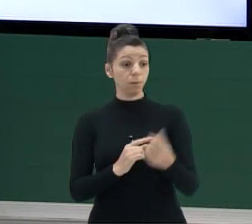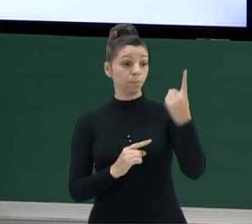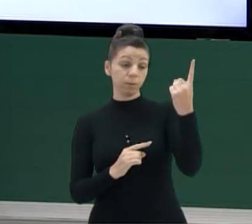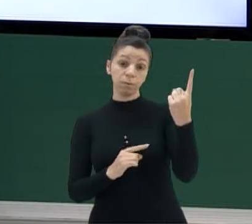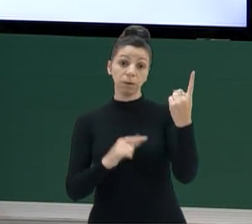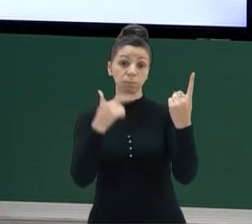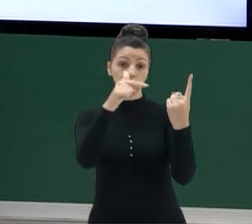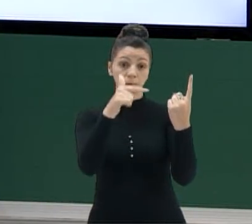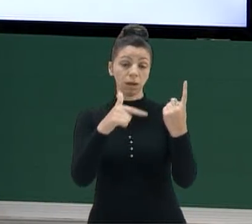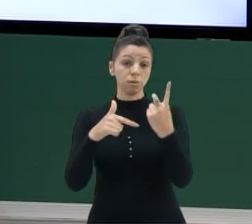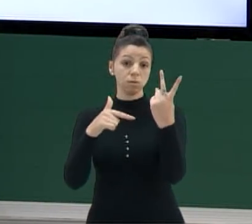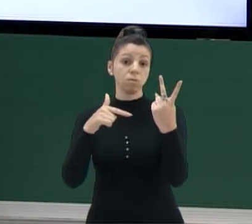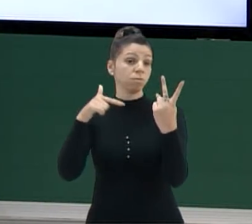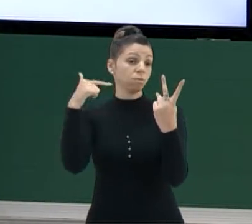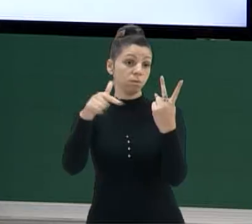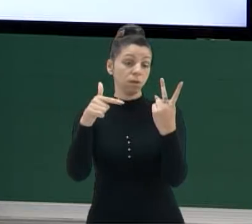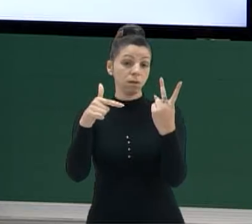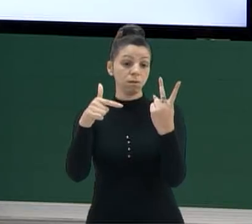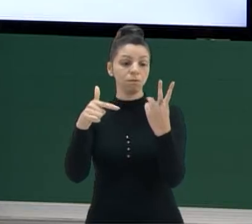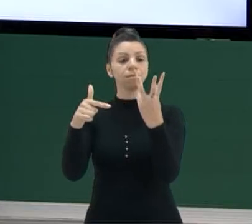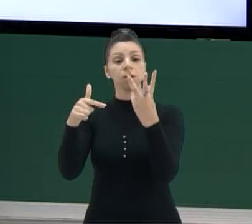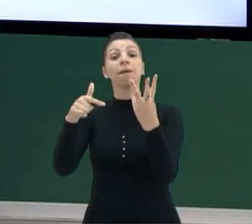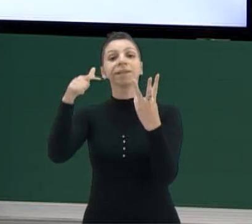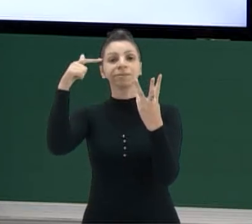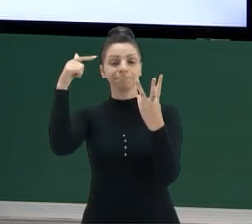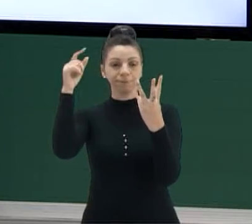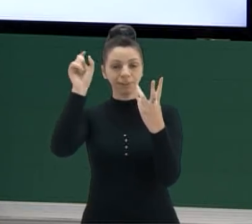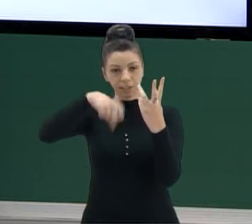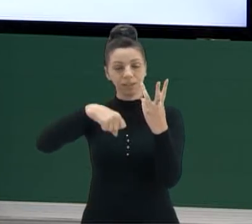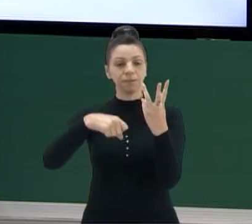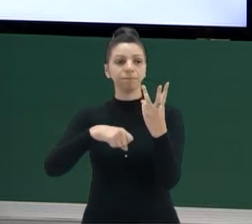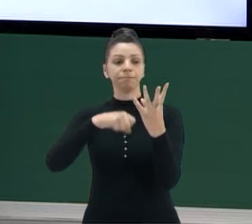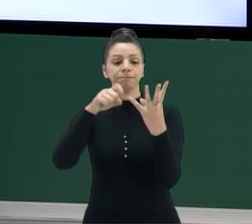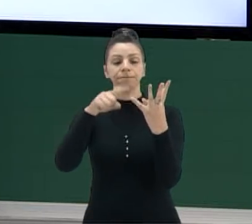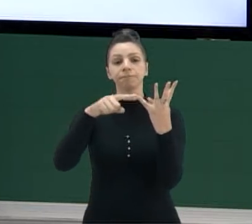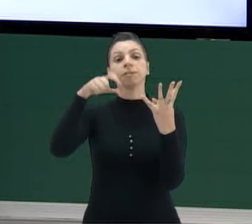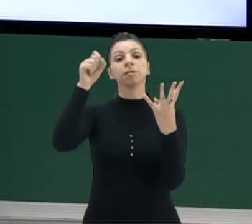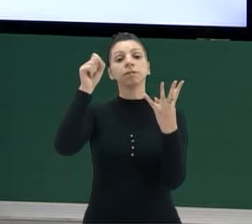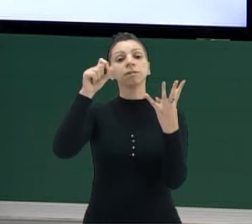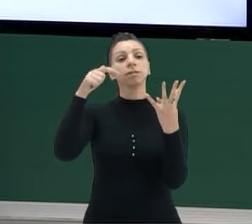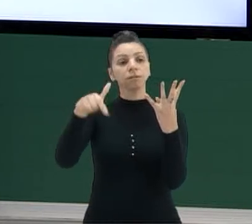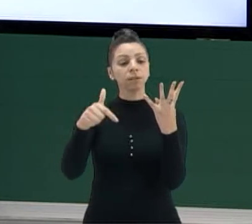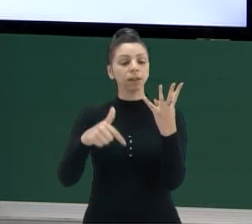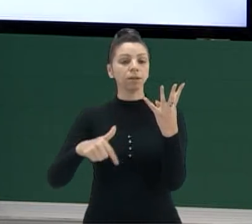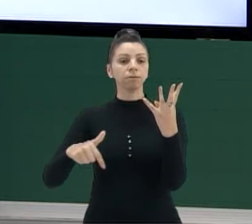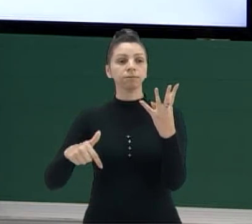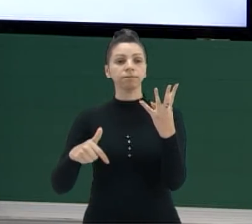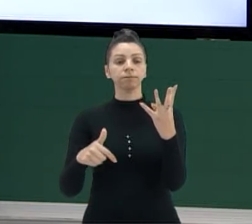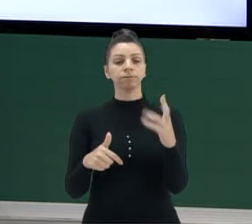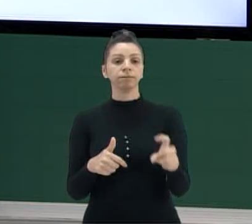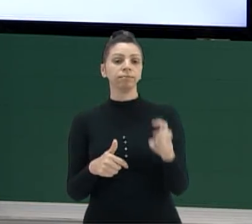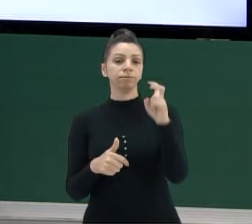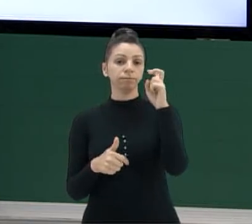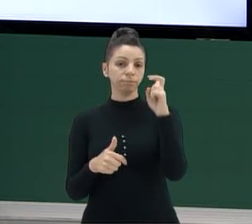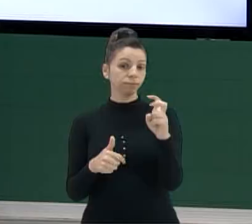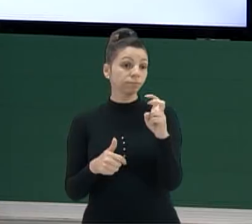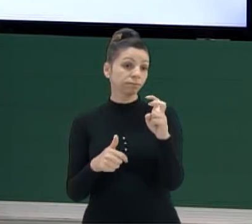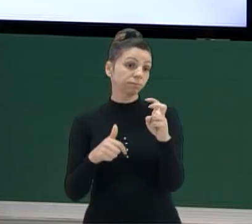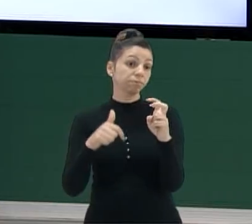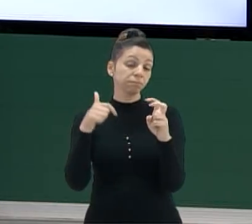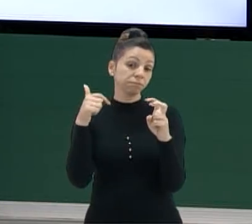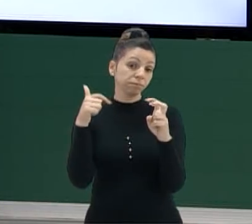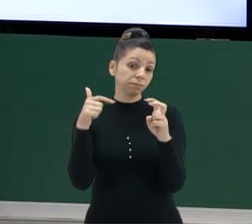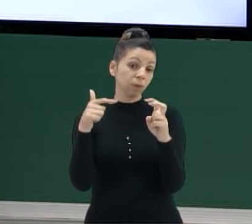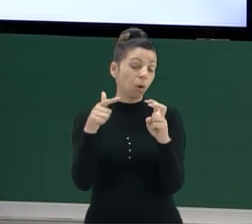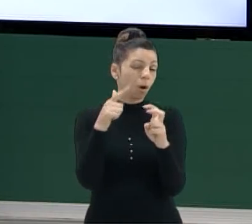não tenho, o terceiro eu tenho. No quarto termo aqui eu não tenho, no outro eu também não tenho, mas ele é